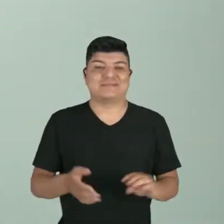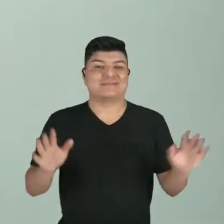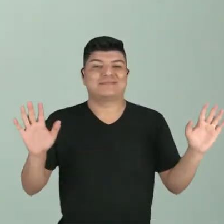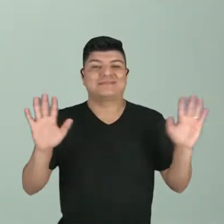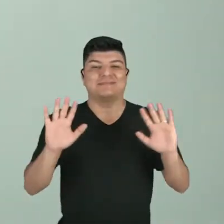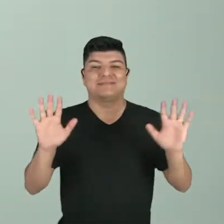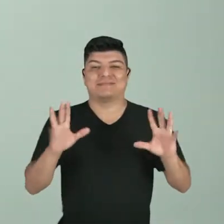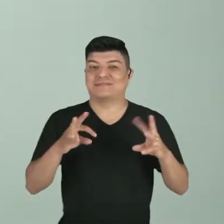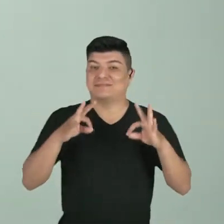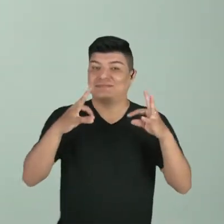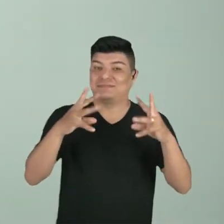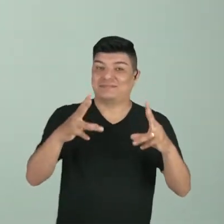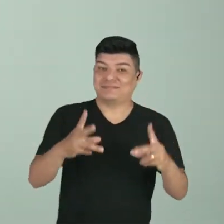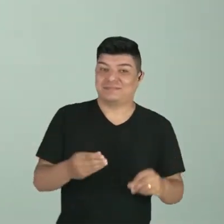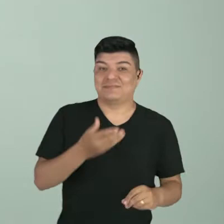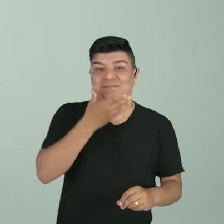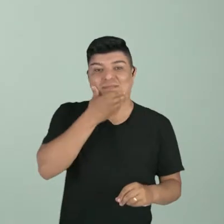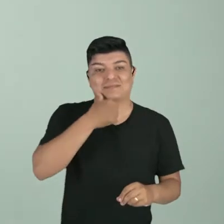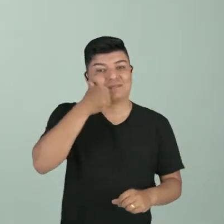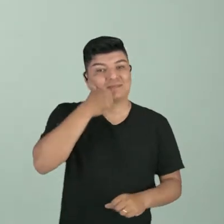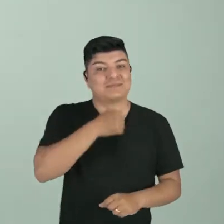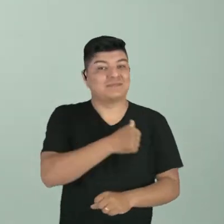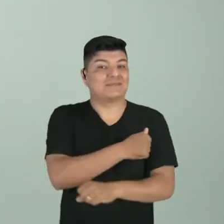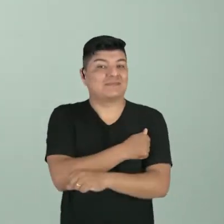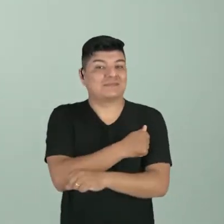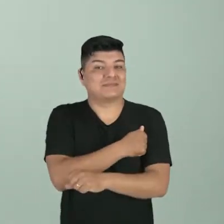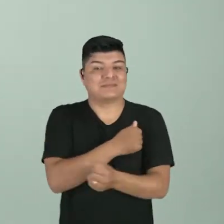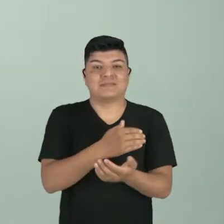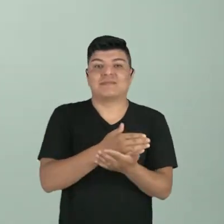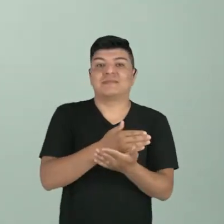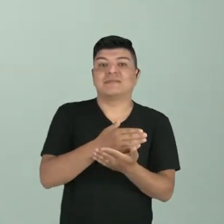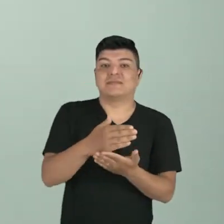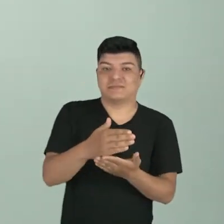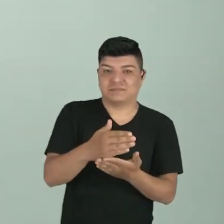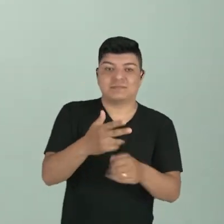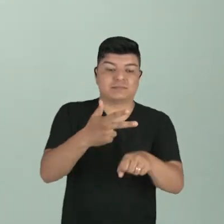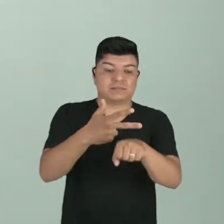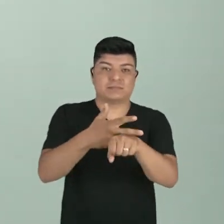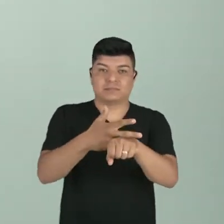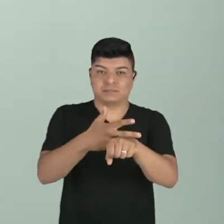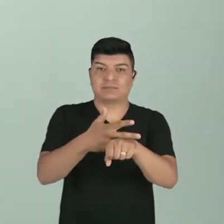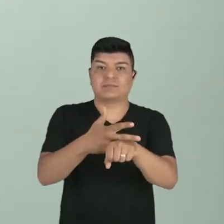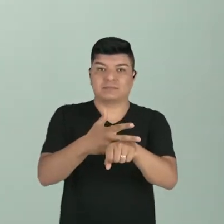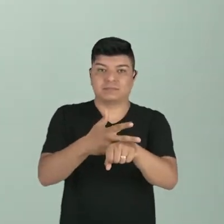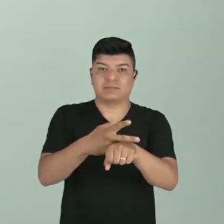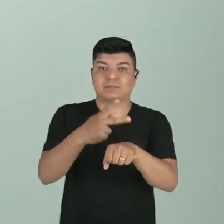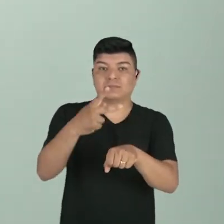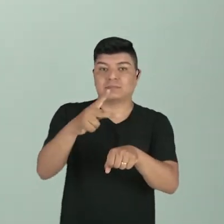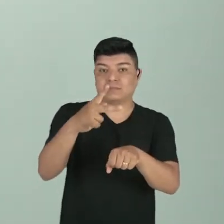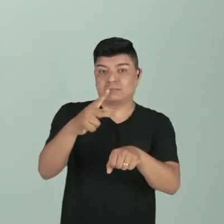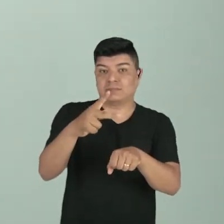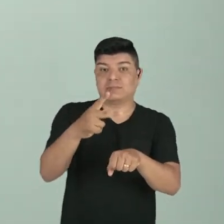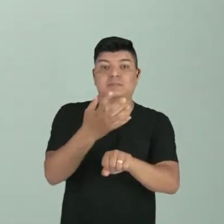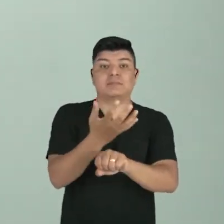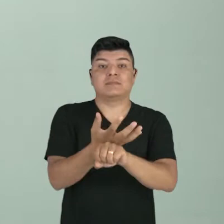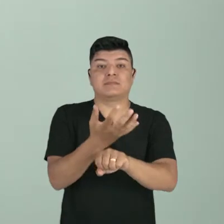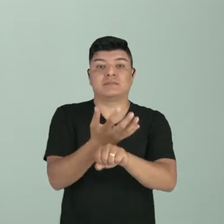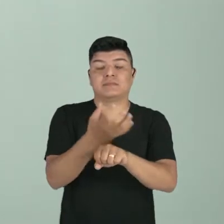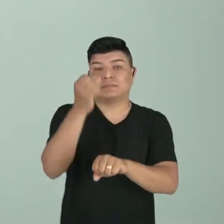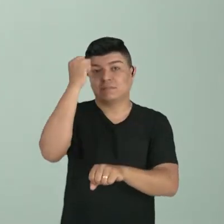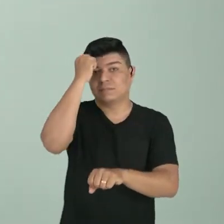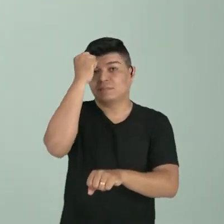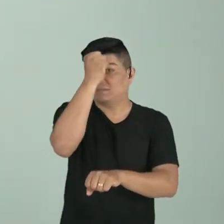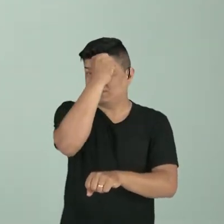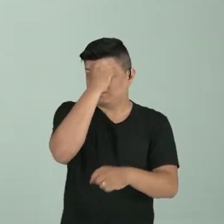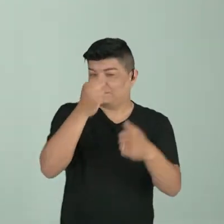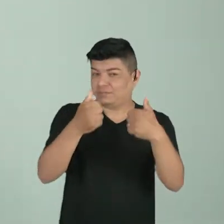Olá a todos os alunos e alunas. Estamos começando mais uma videoaula do seu componente curricular